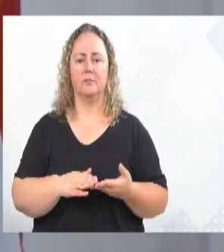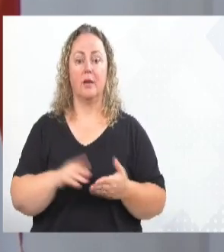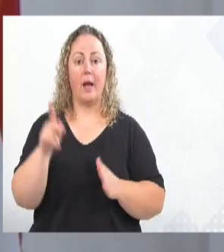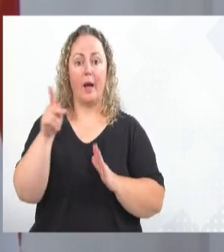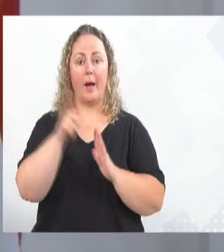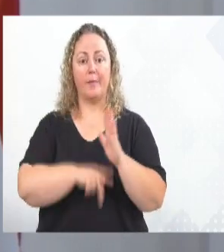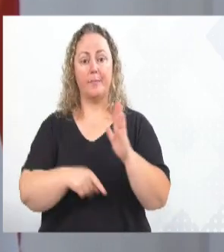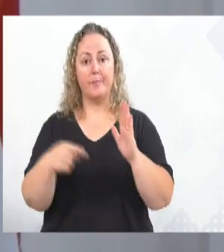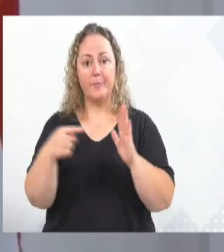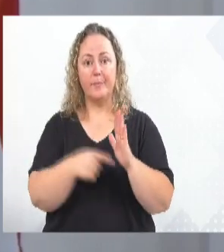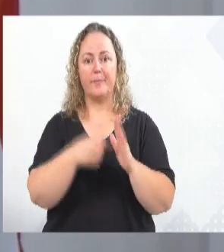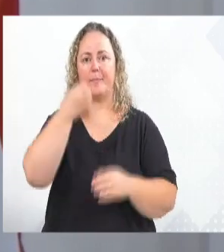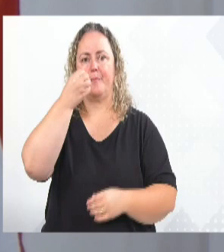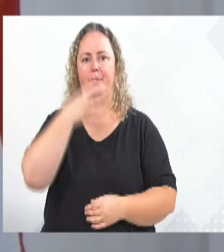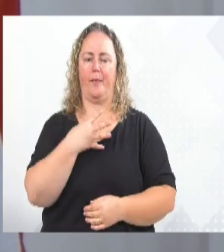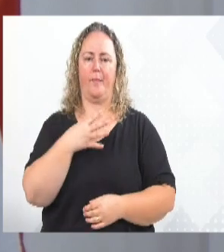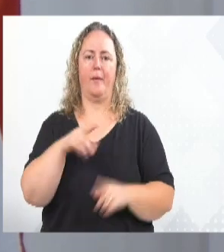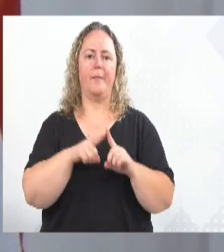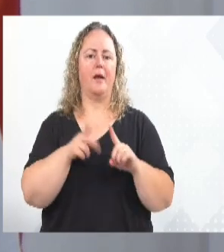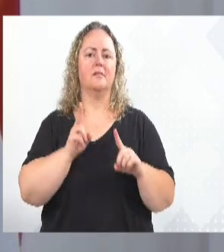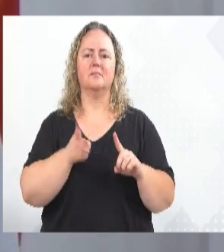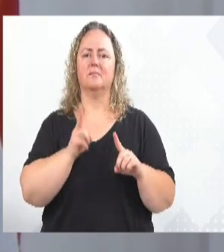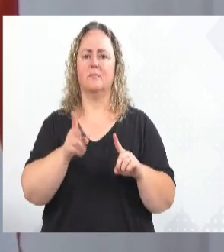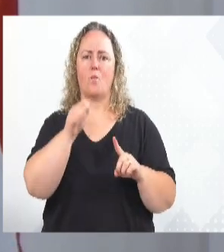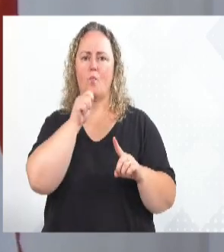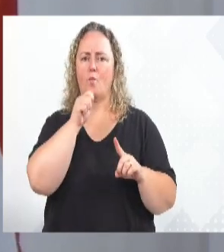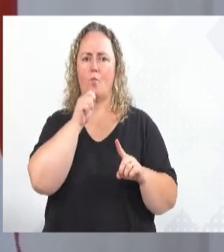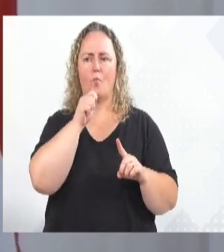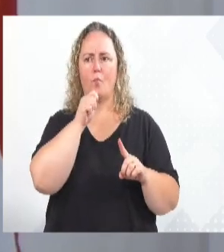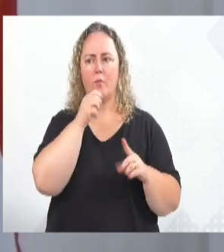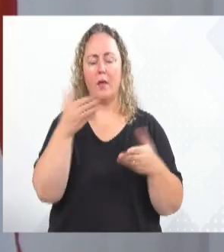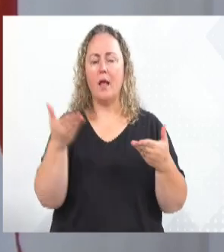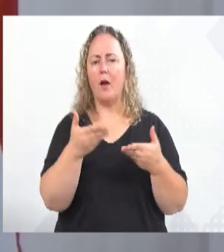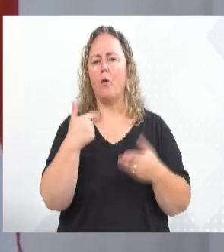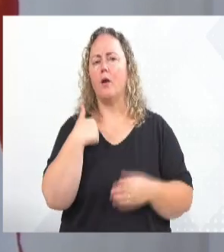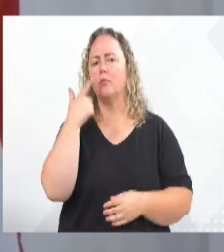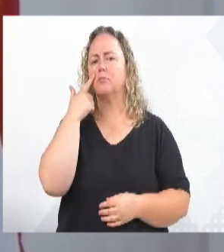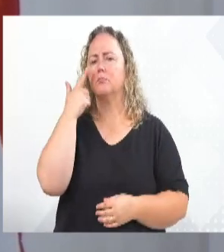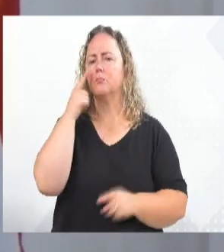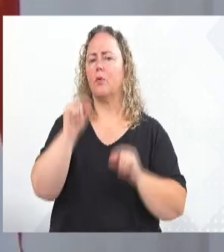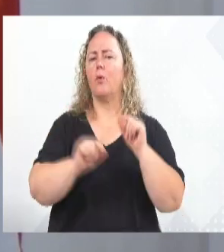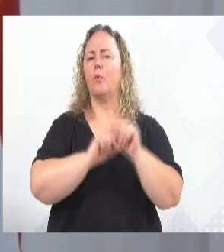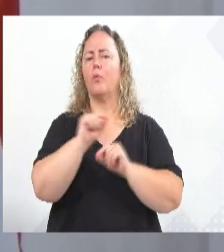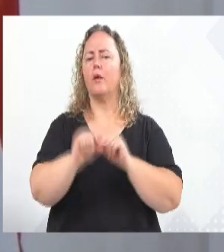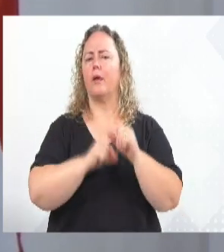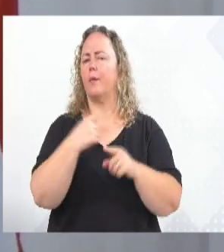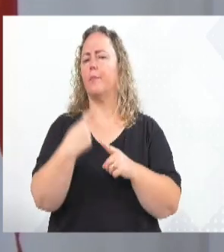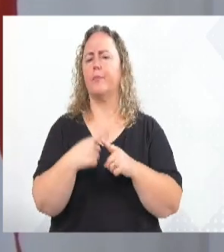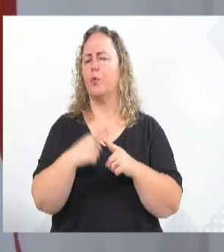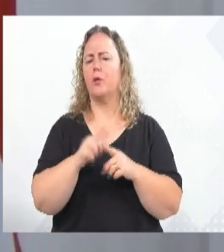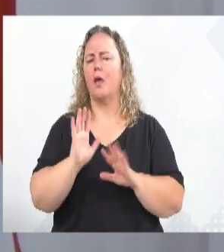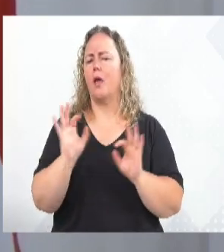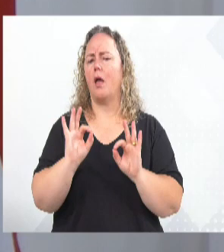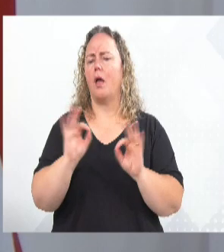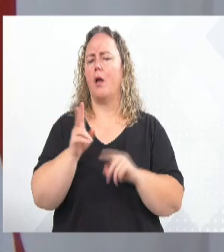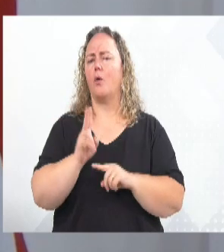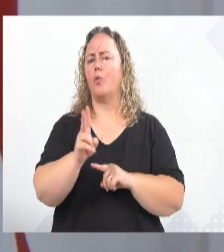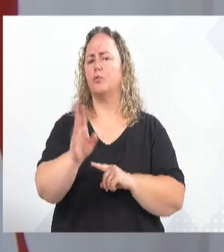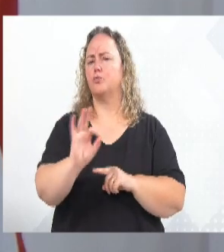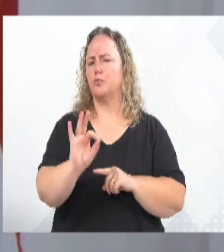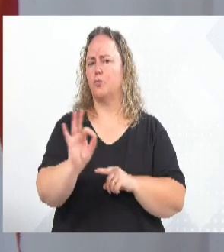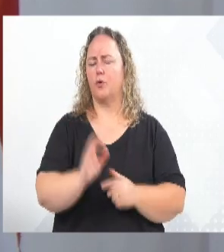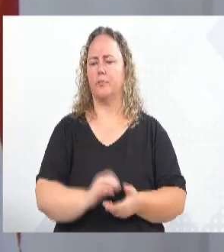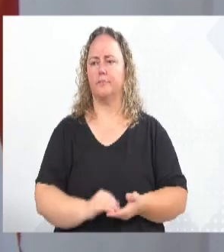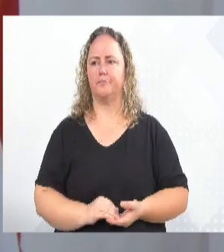projeto era bom, mas não teve uma continuidade, e agora eu estou indo atrás para saber o porquê que não teve essa continuidade.